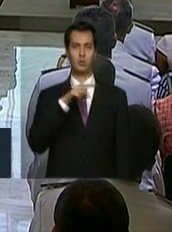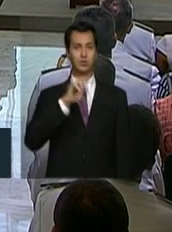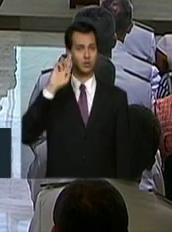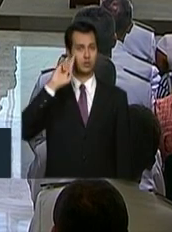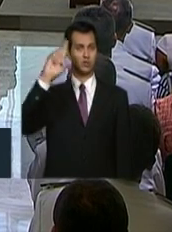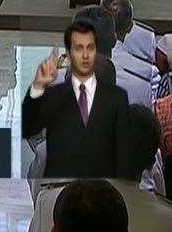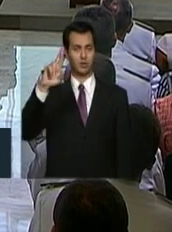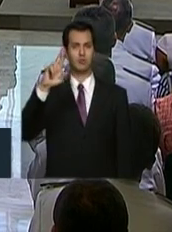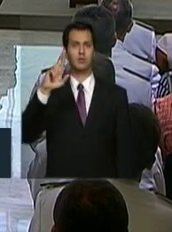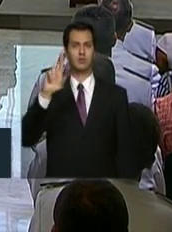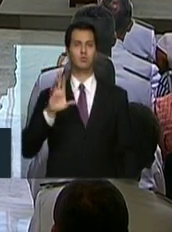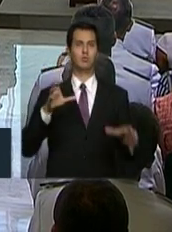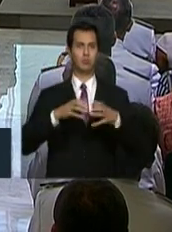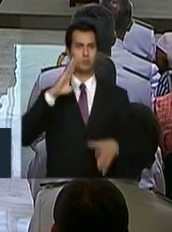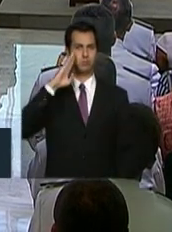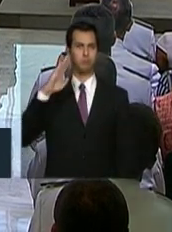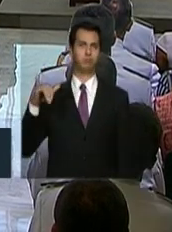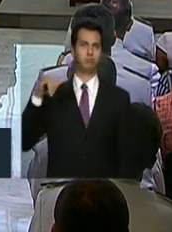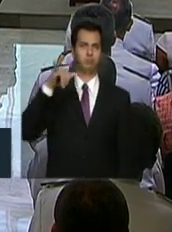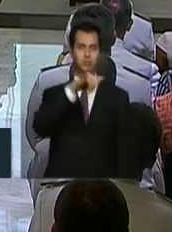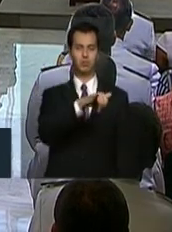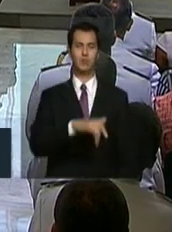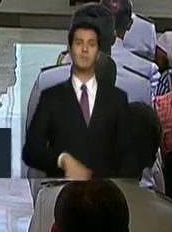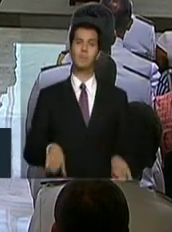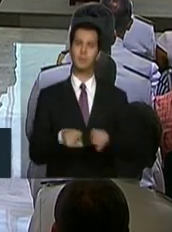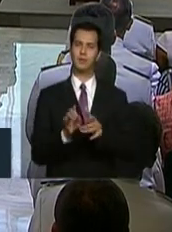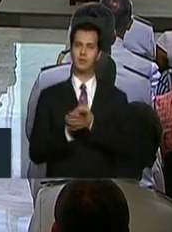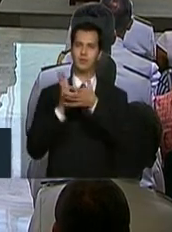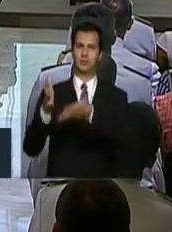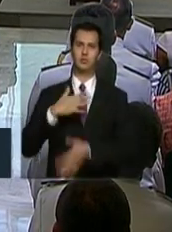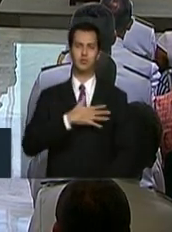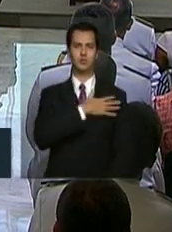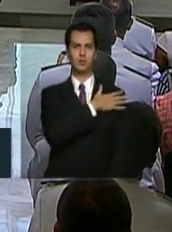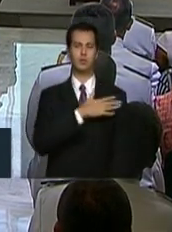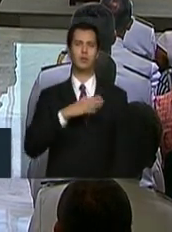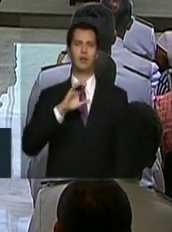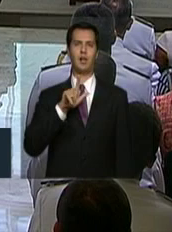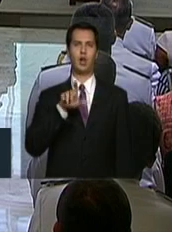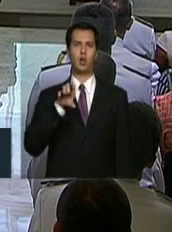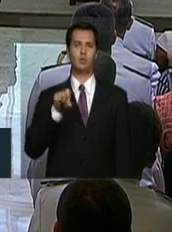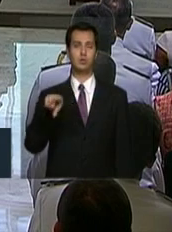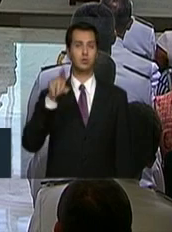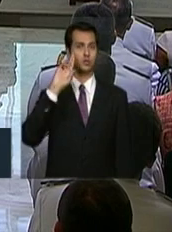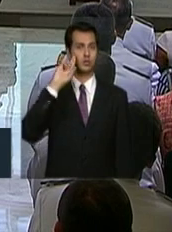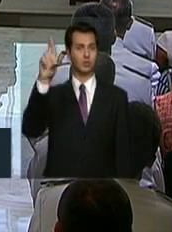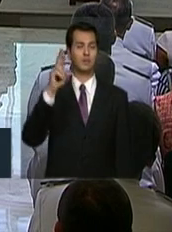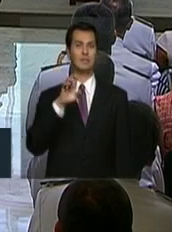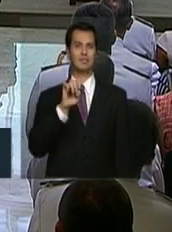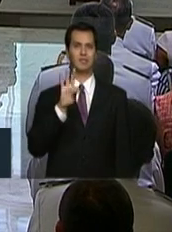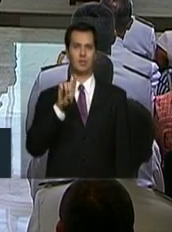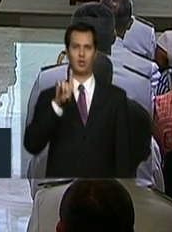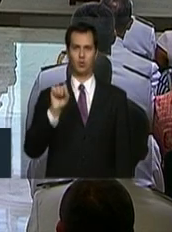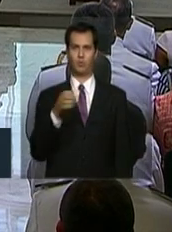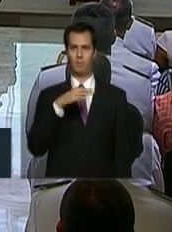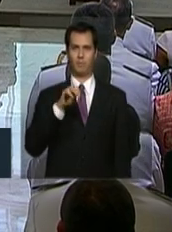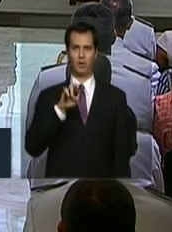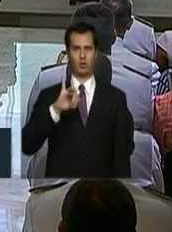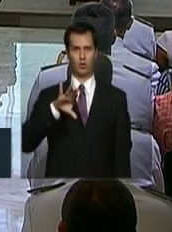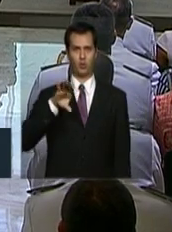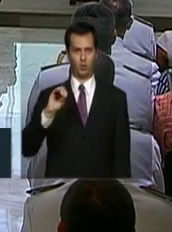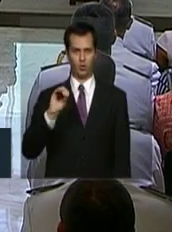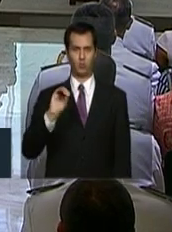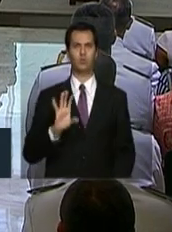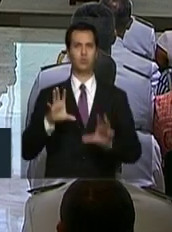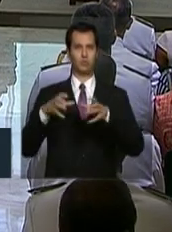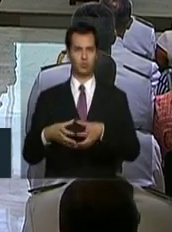Aeronáutica, General José Carlos Denardi, Chefe do Estado-Maior Conjunto das Forças Armadas,